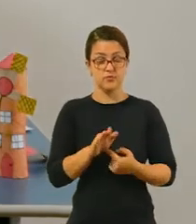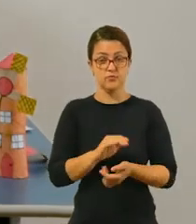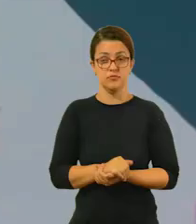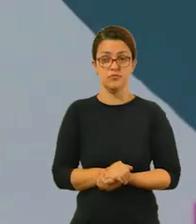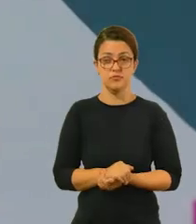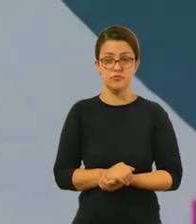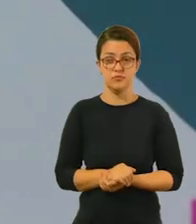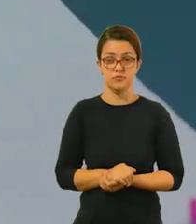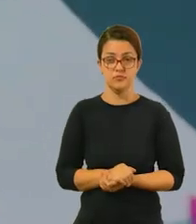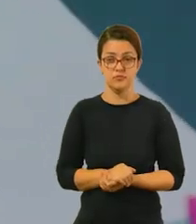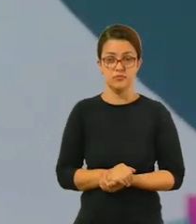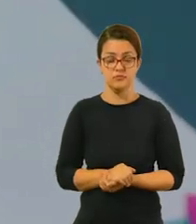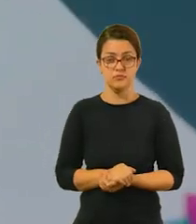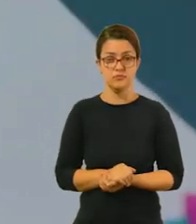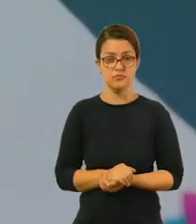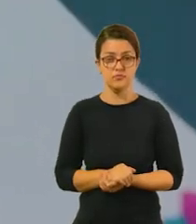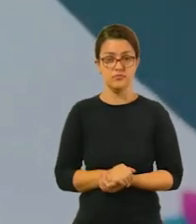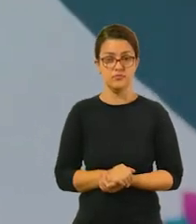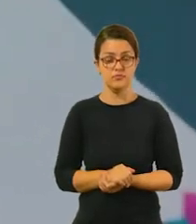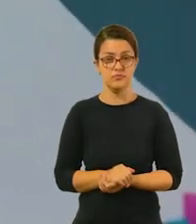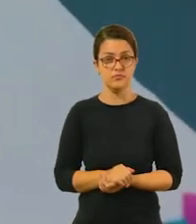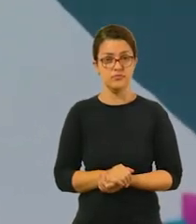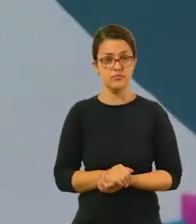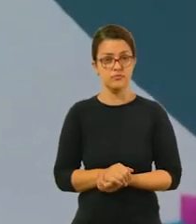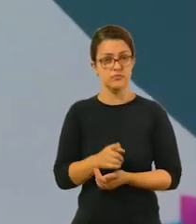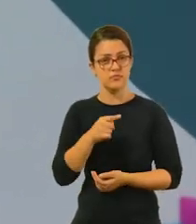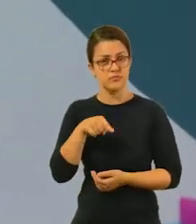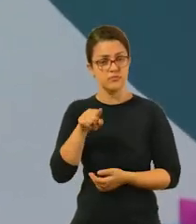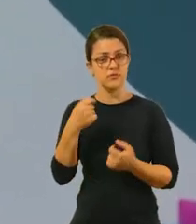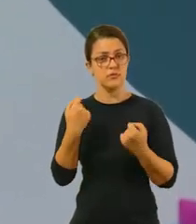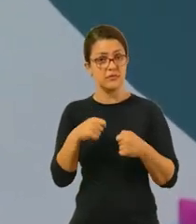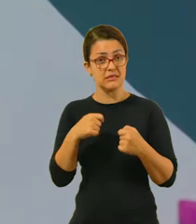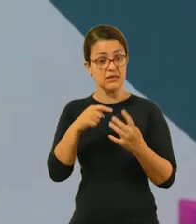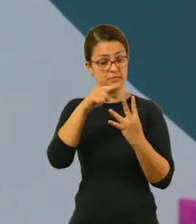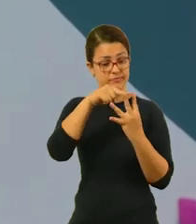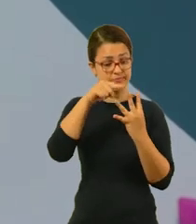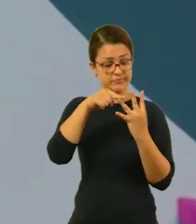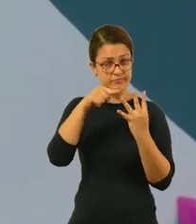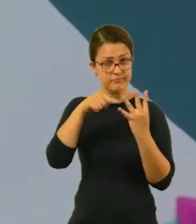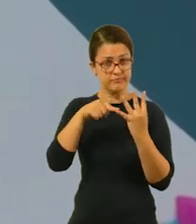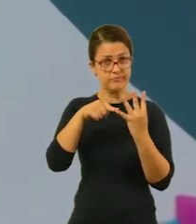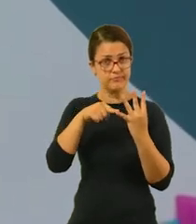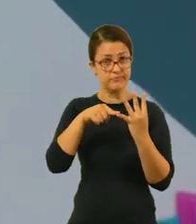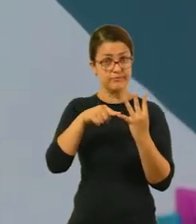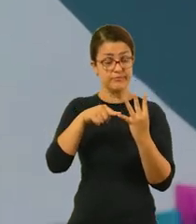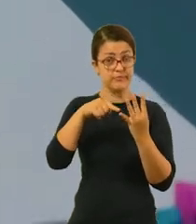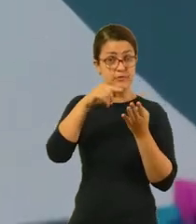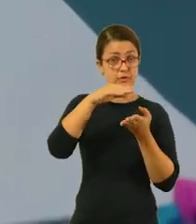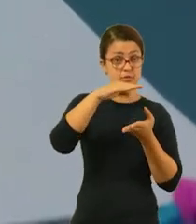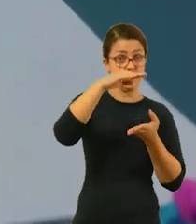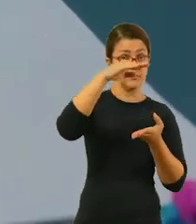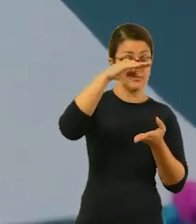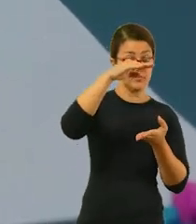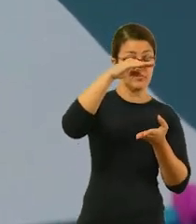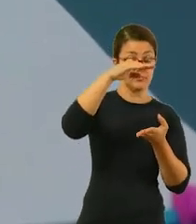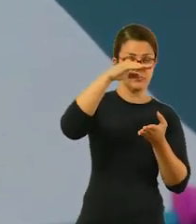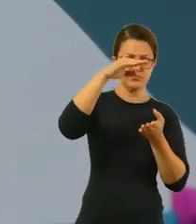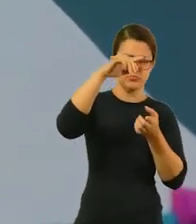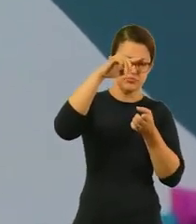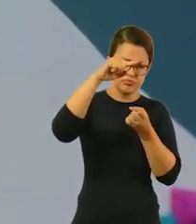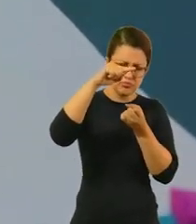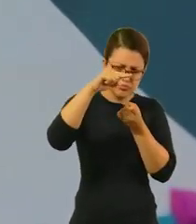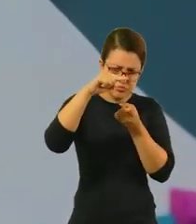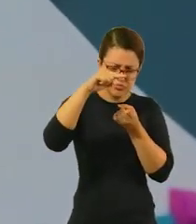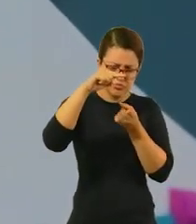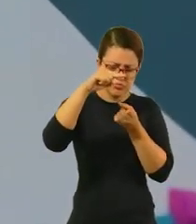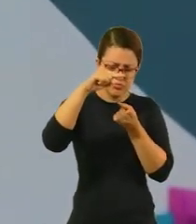para vocês. Vocês vão precisar de 4 bonequinhas de tamanhos diferentes, tá? A menorzinha é a única que